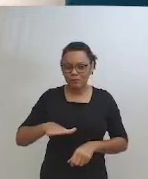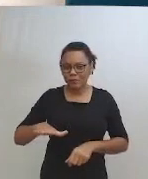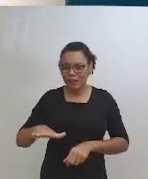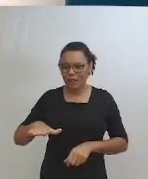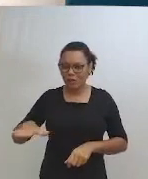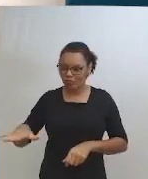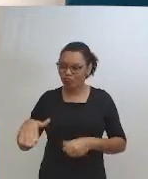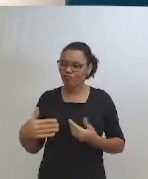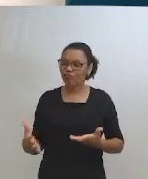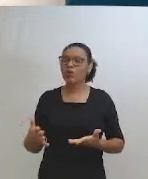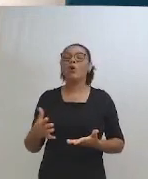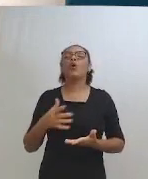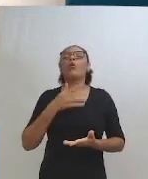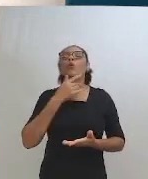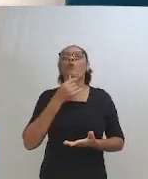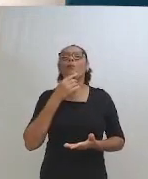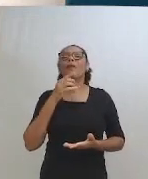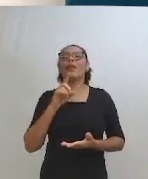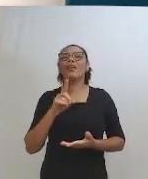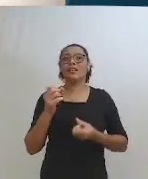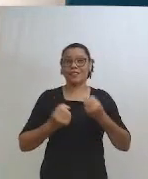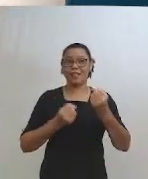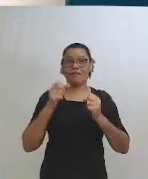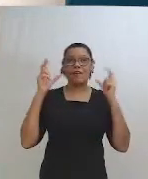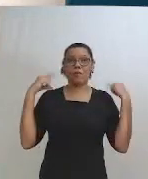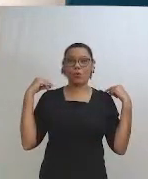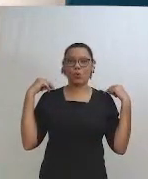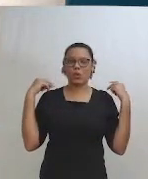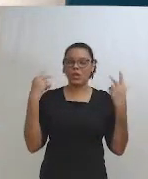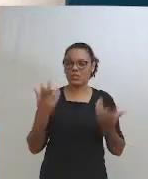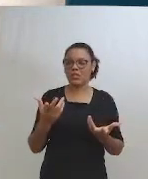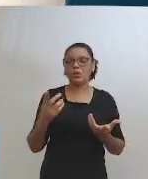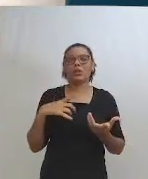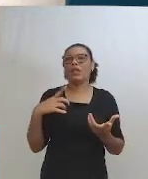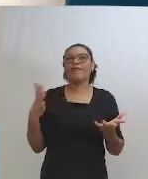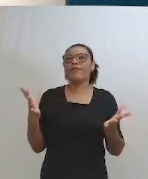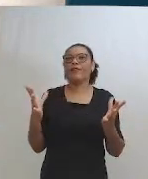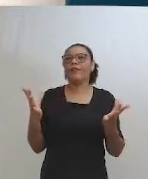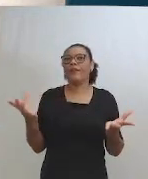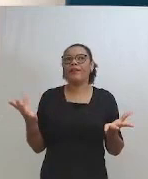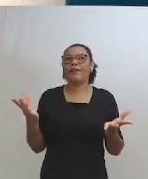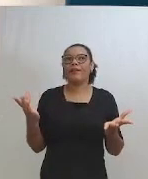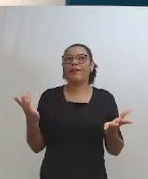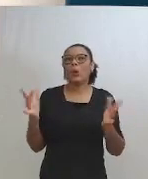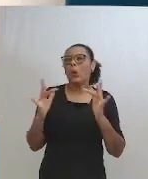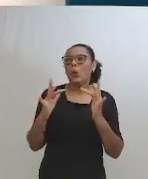não teve nenhuma ligação com o Aderbal, nenhuma conivência para que o